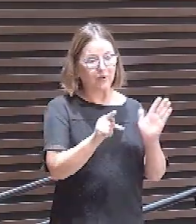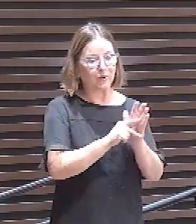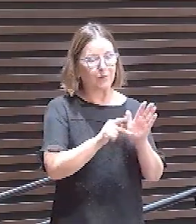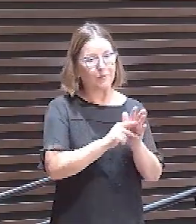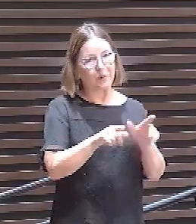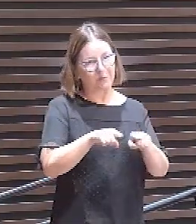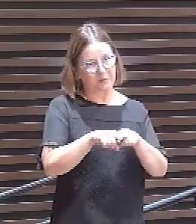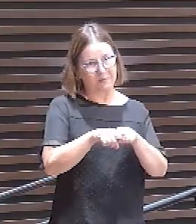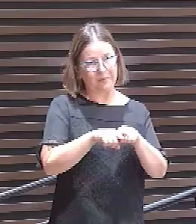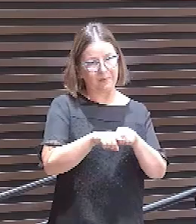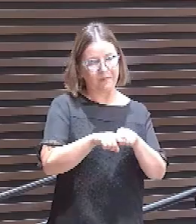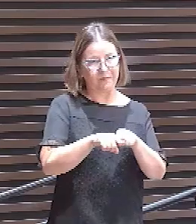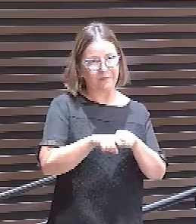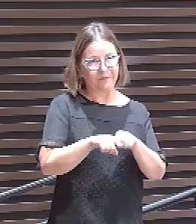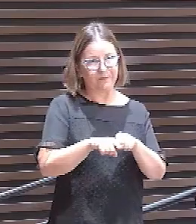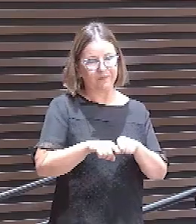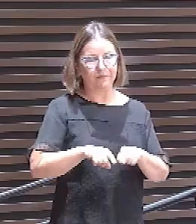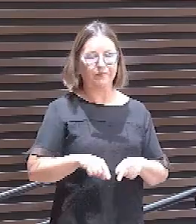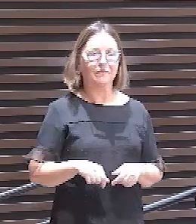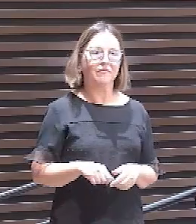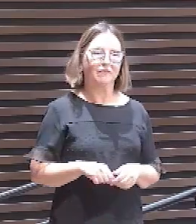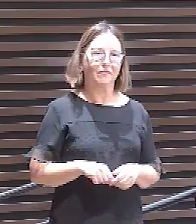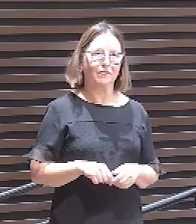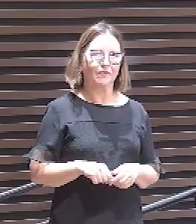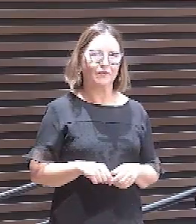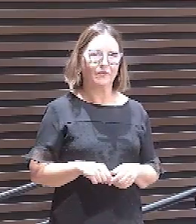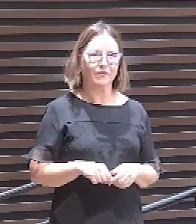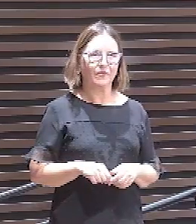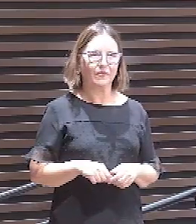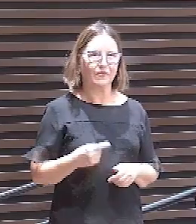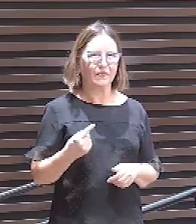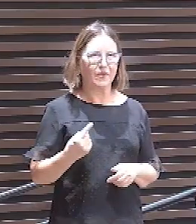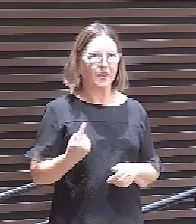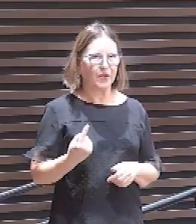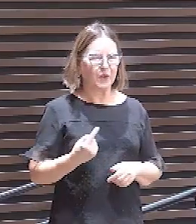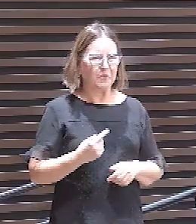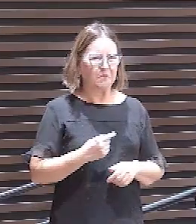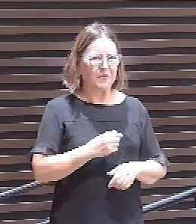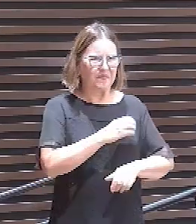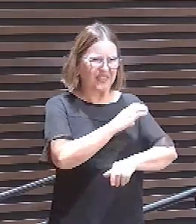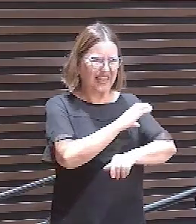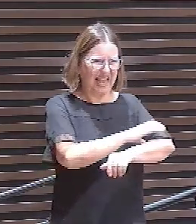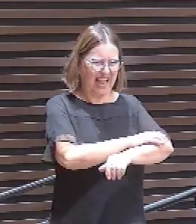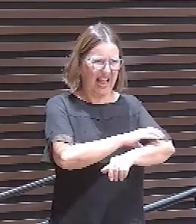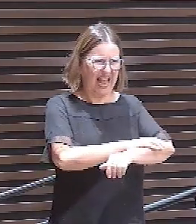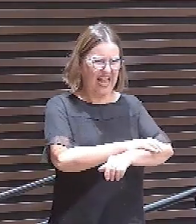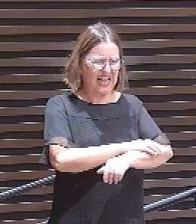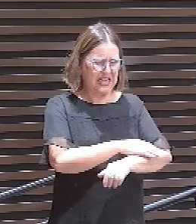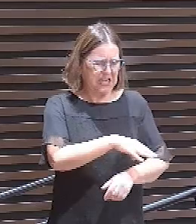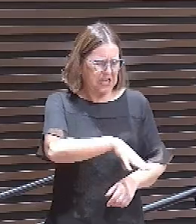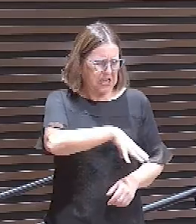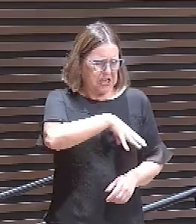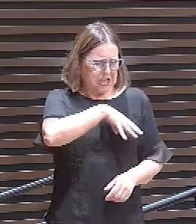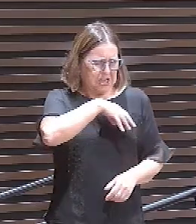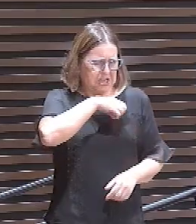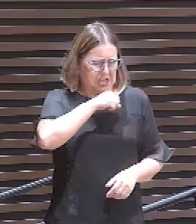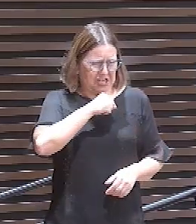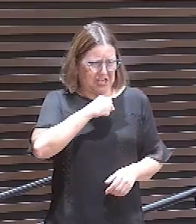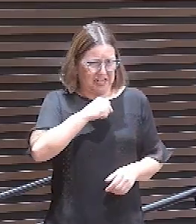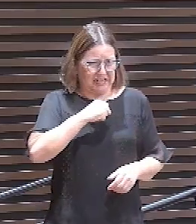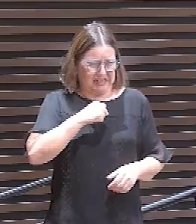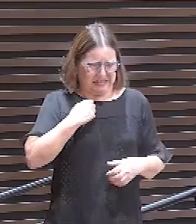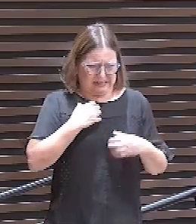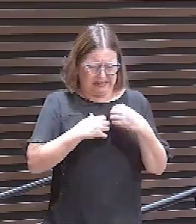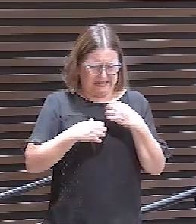É uma raça odienta, amargurada de espírito,